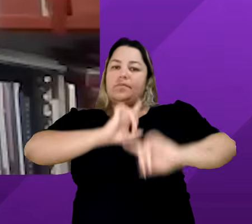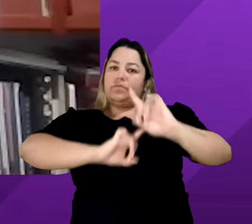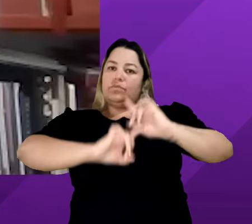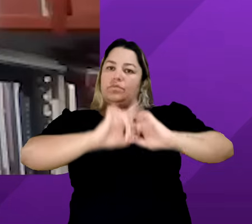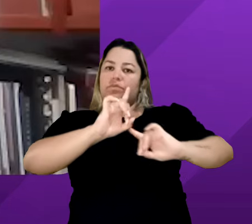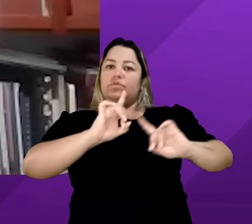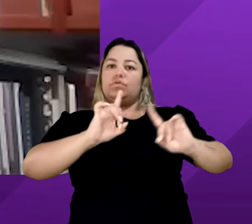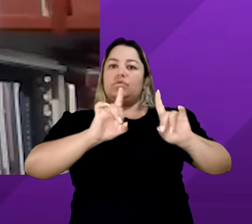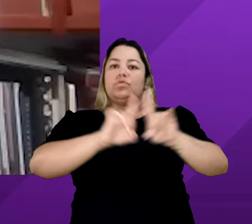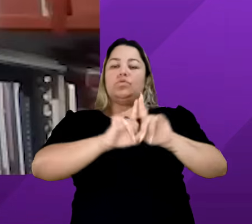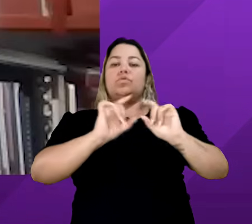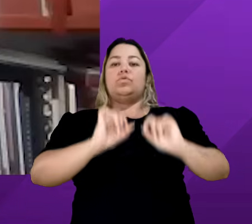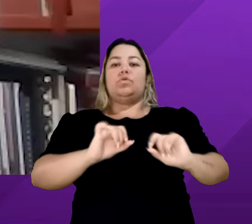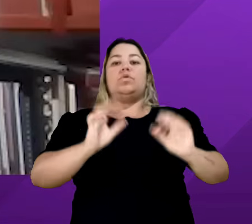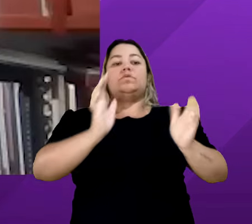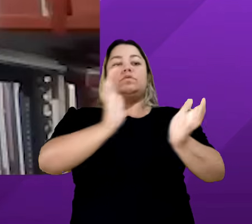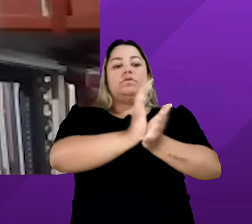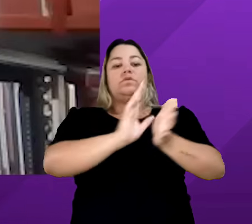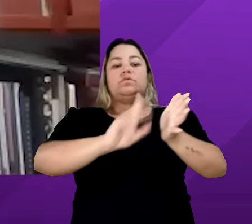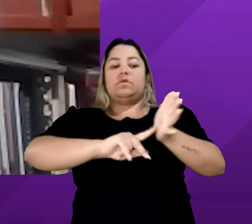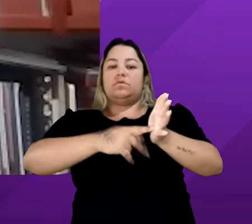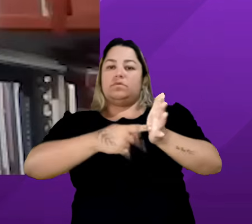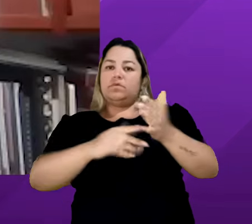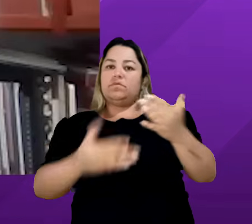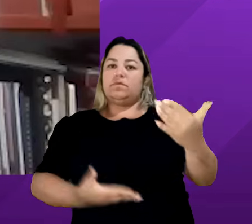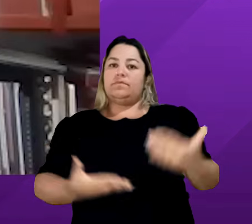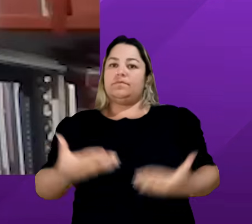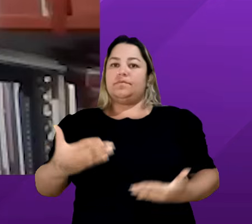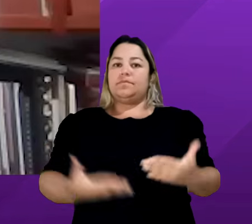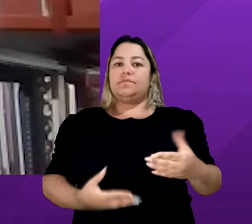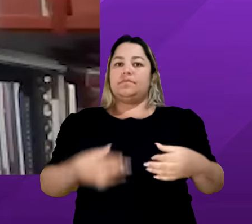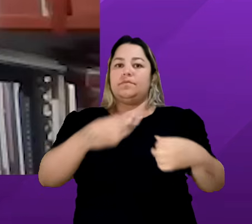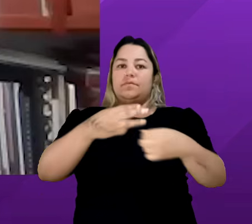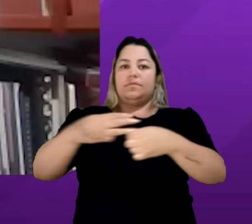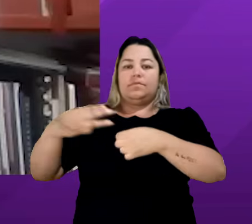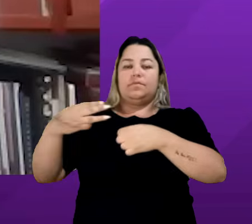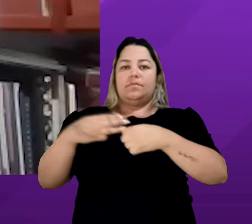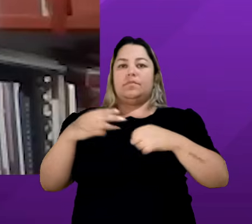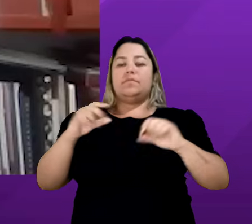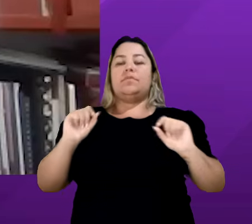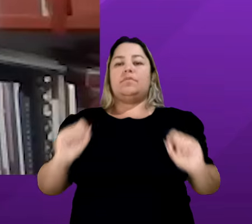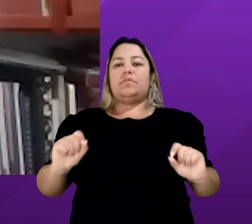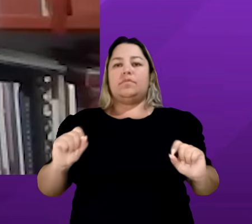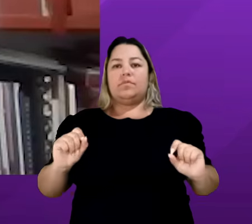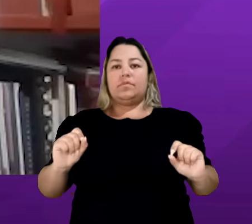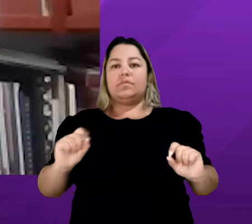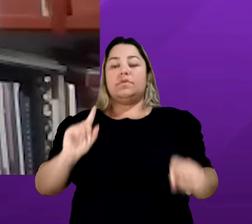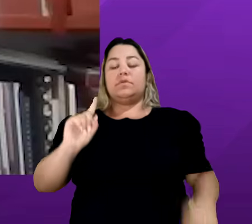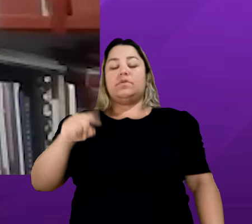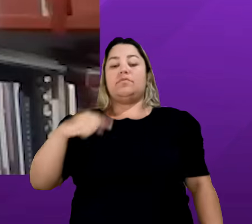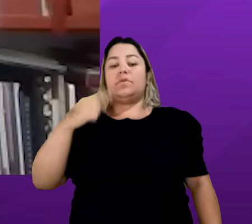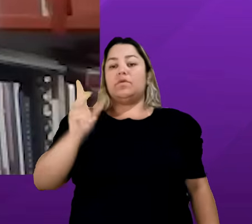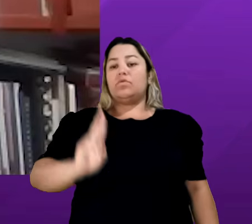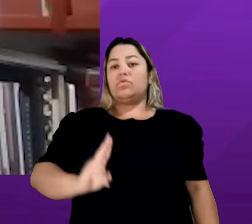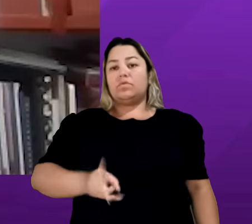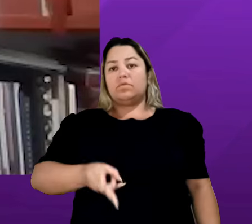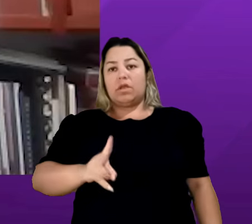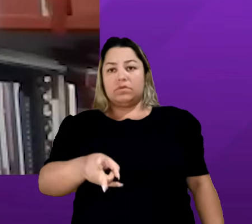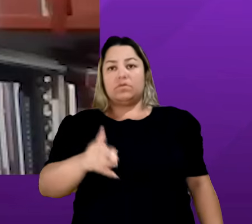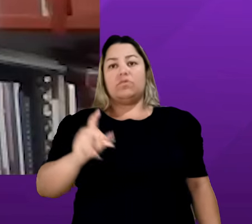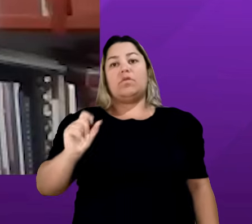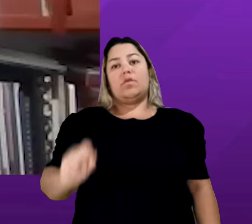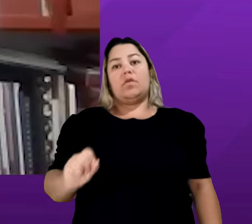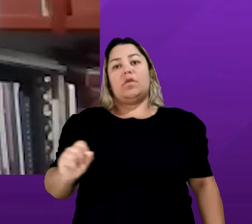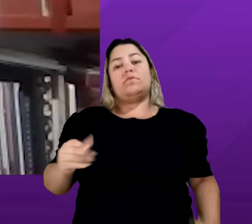servidores municipais. Nós fundamos o Sindicato de Quixadá logo em seguida a promulgação da